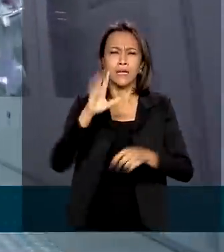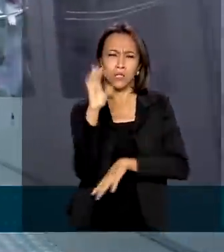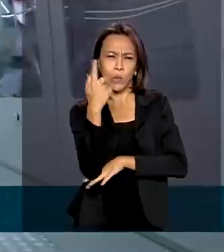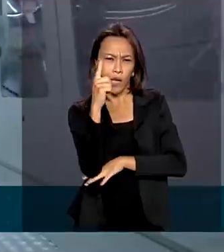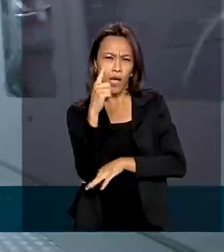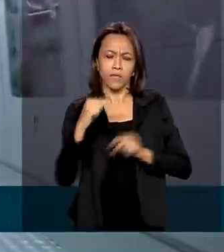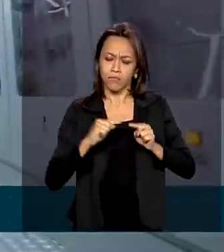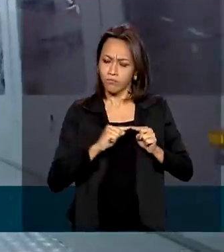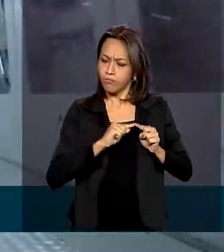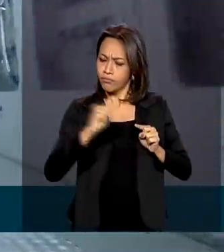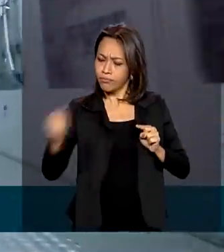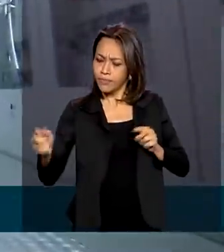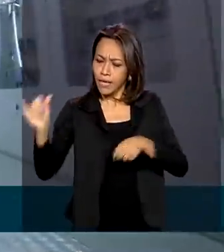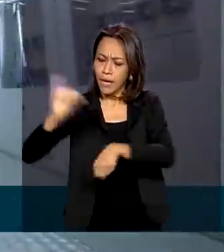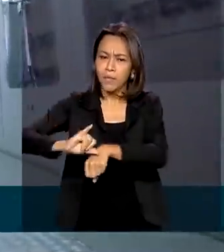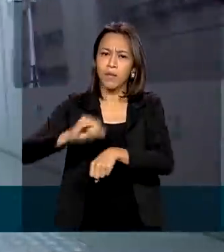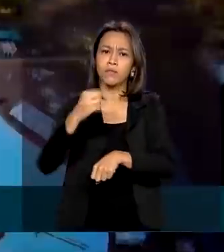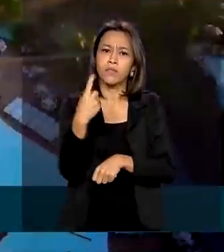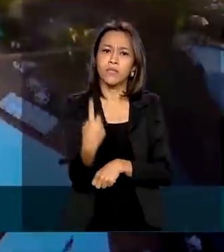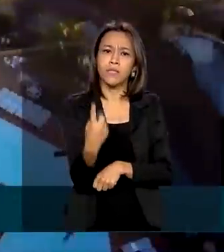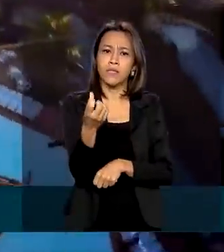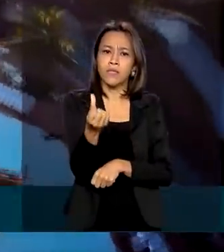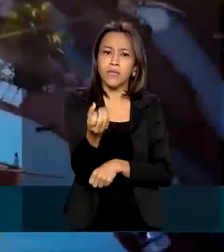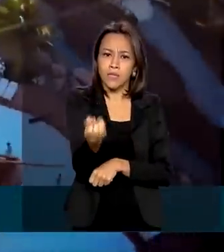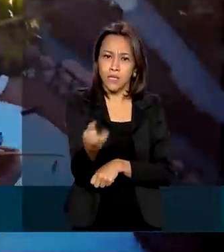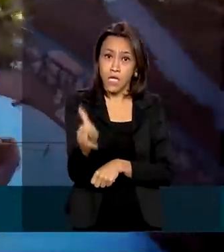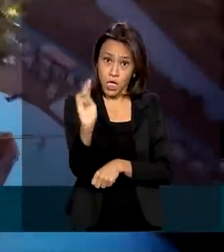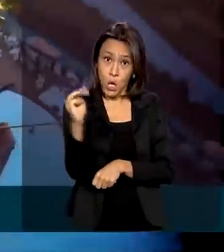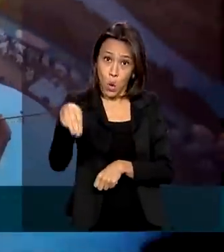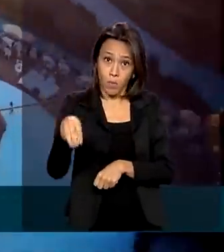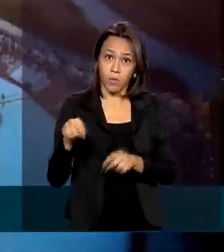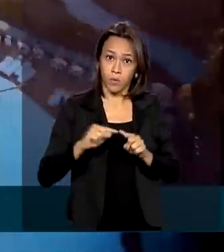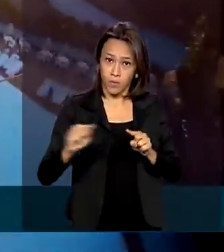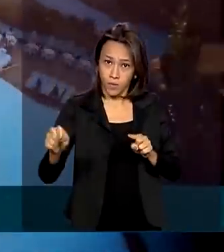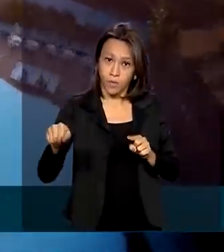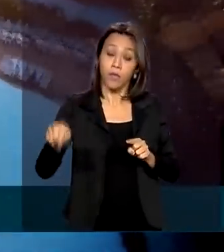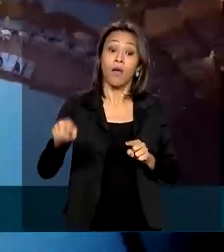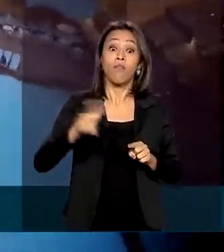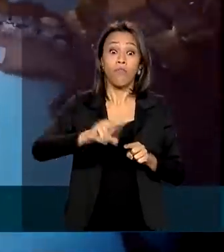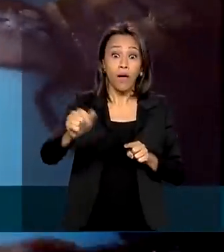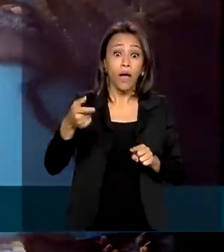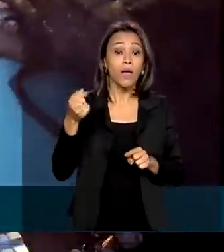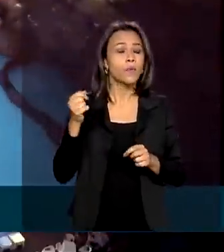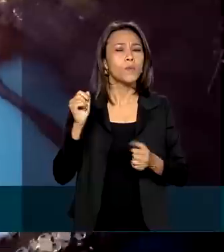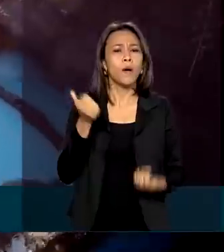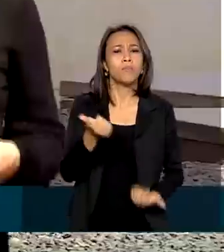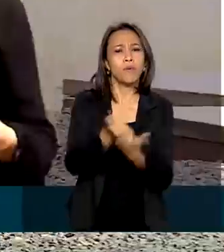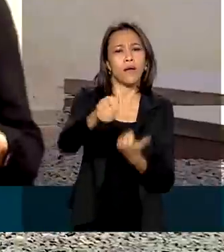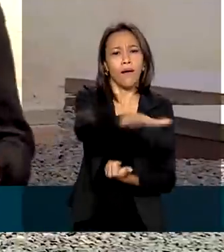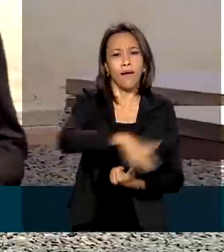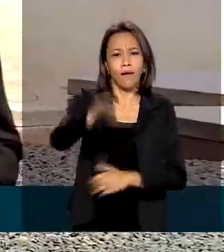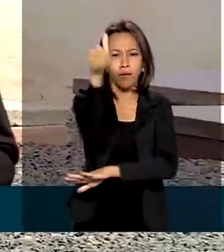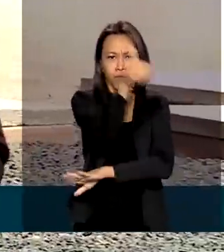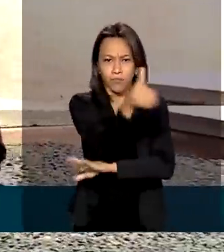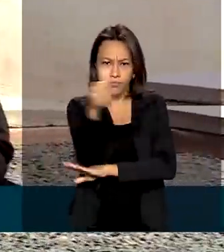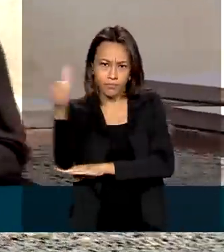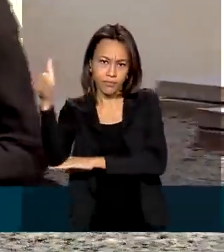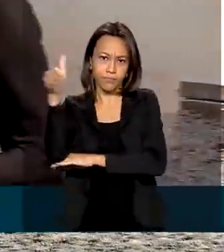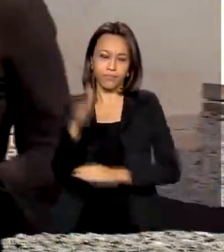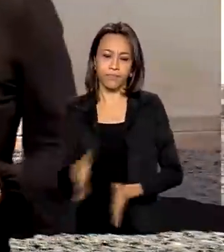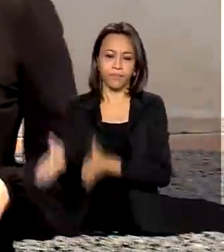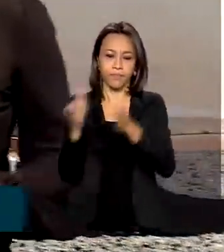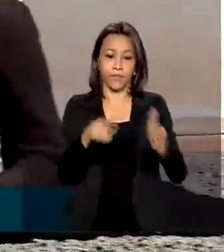160 quilômetros de Goiânia, vai atender a um dos maiores grupos hoteleiros da região. A energia